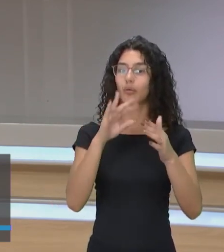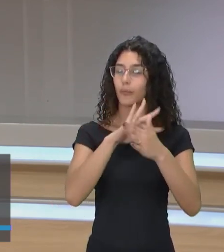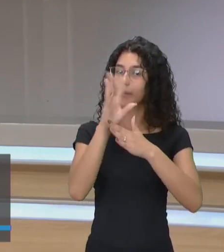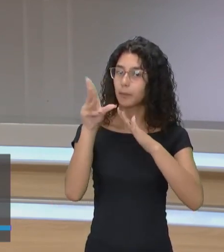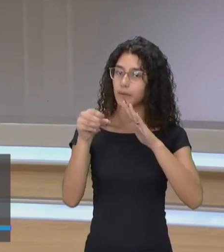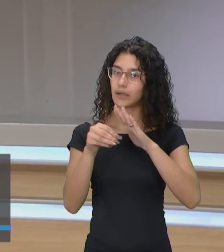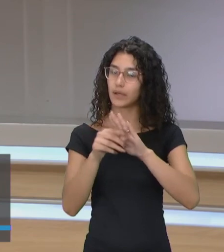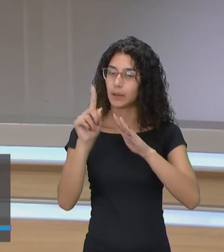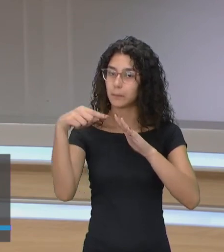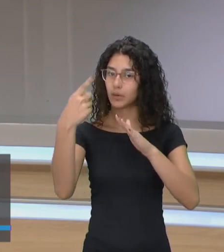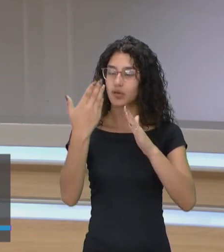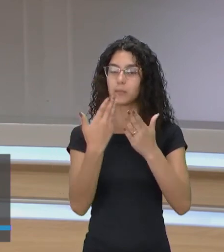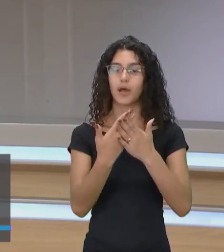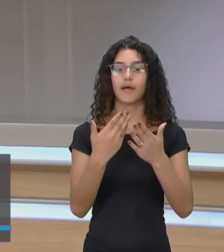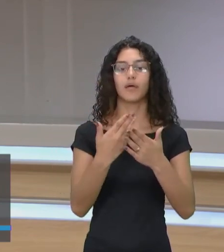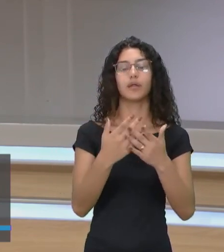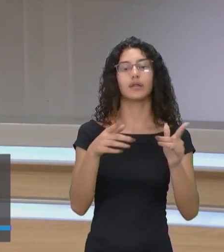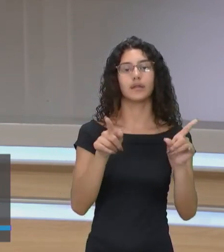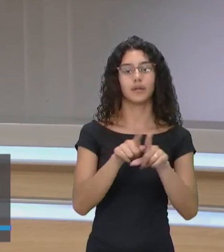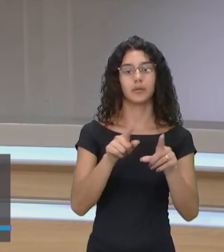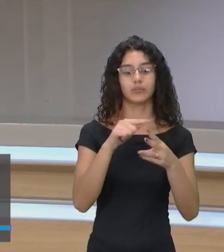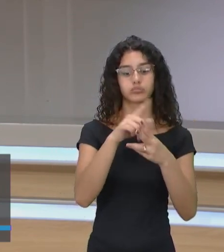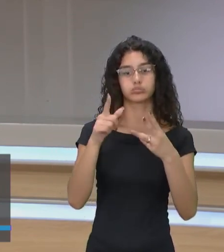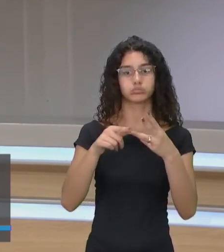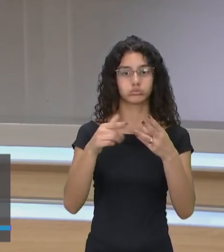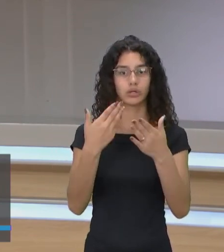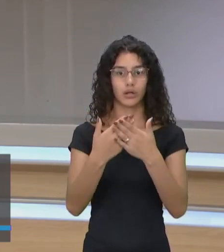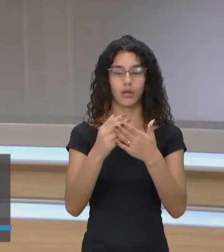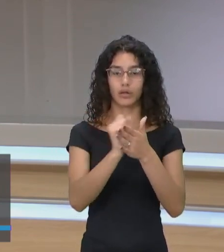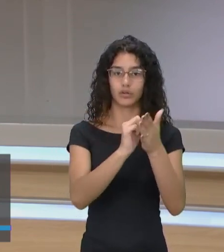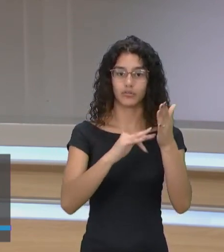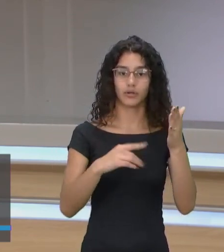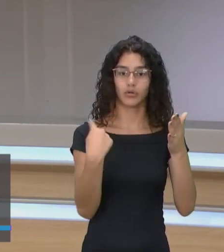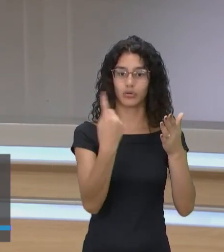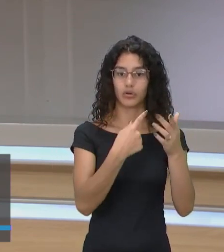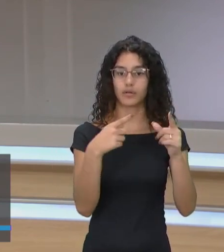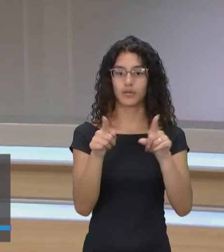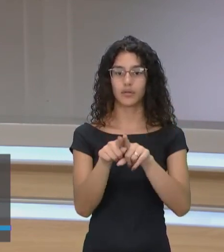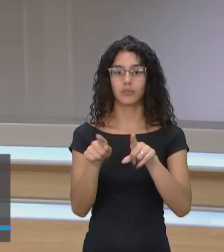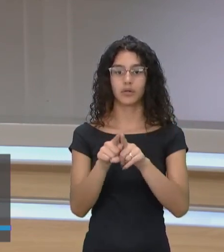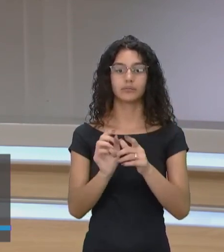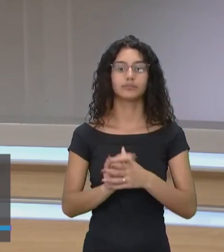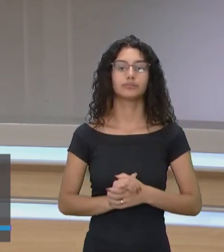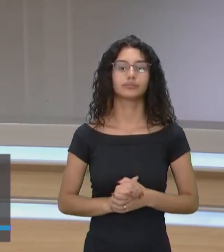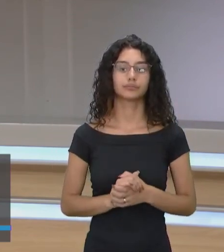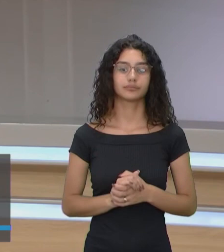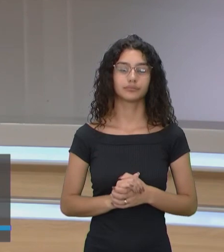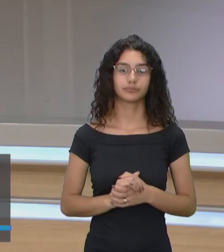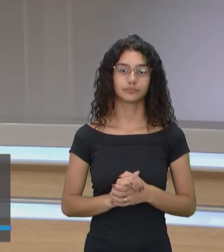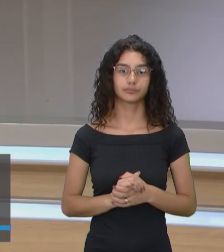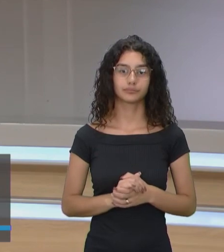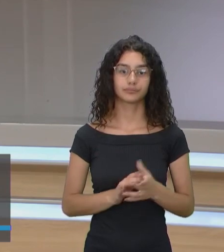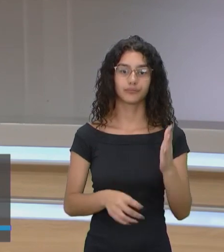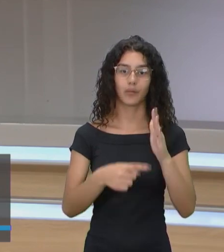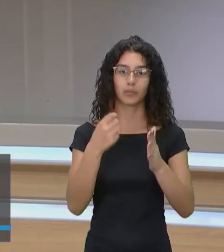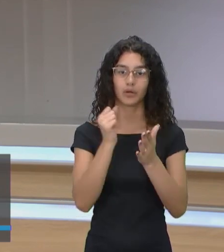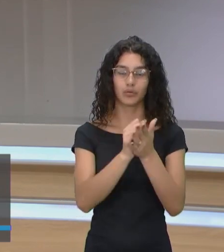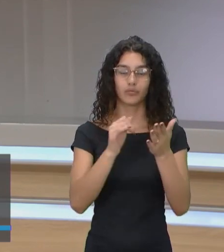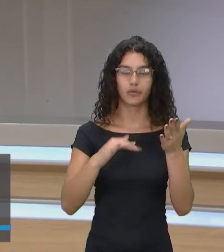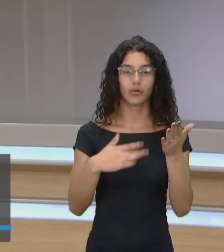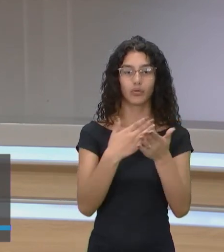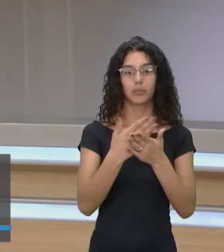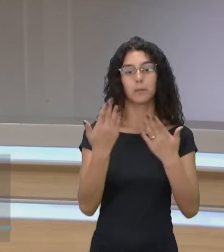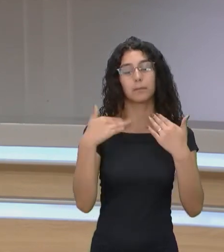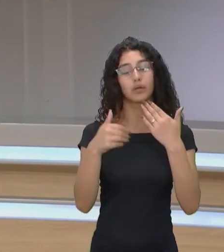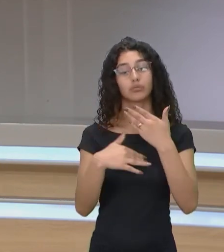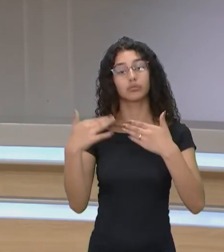complementar isso na próxima aula, né, na nossa terceira aula da nossa atividade, da nossa primeira atividade, introdução. Mas aqui no